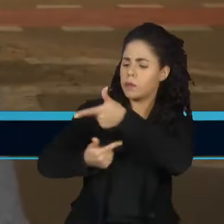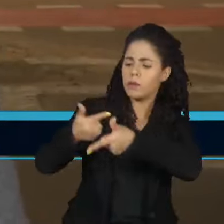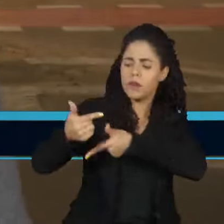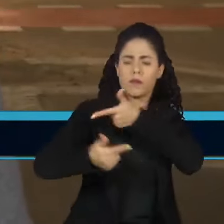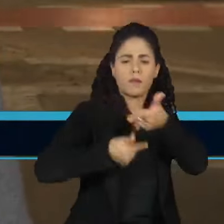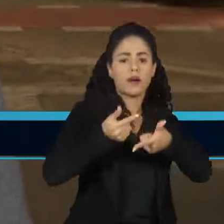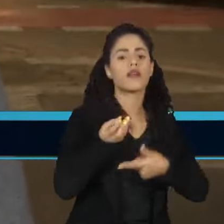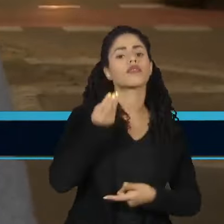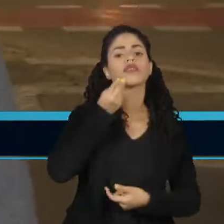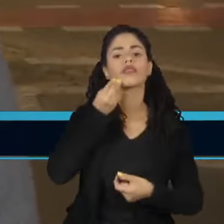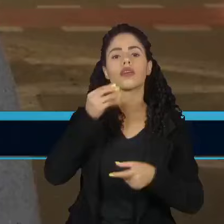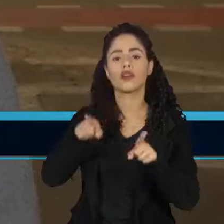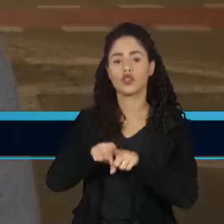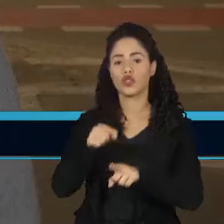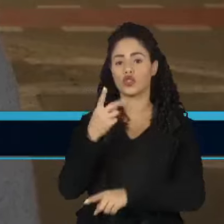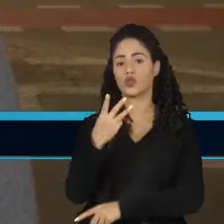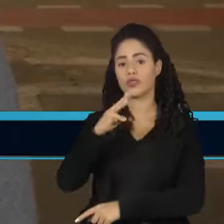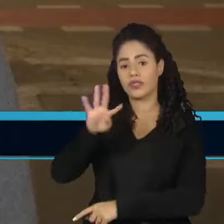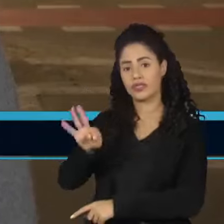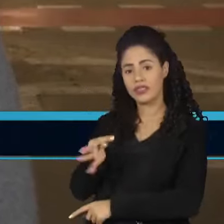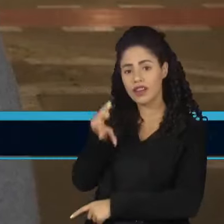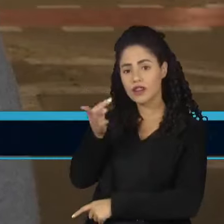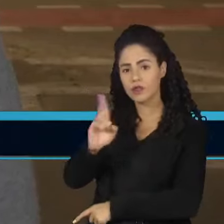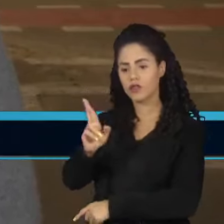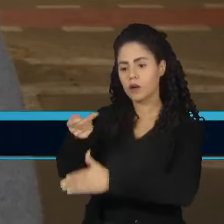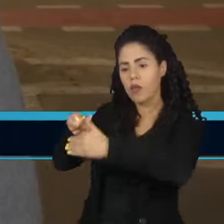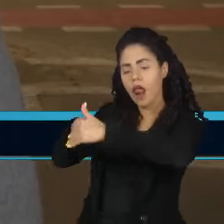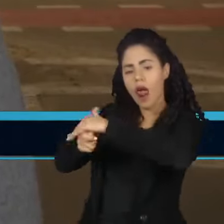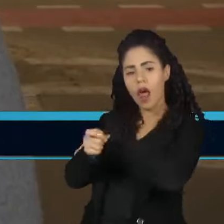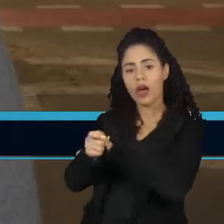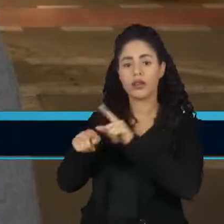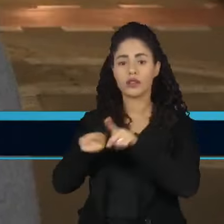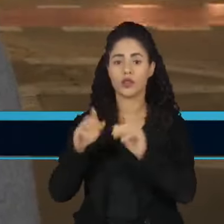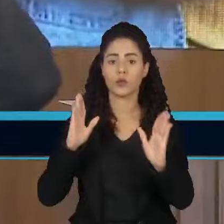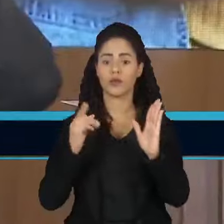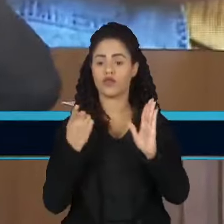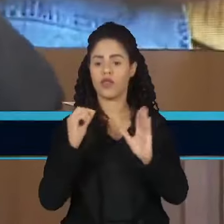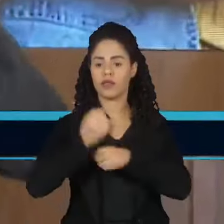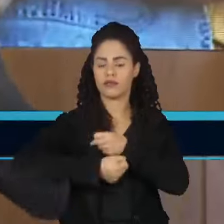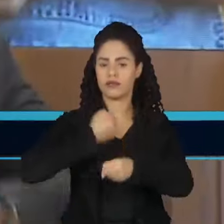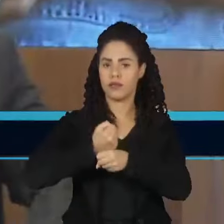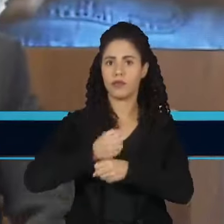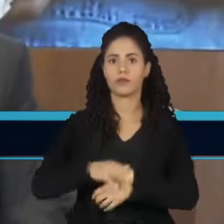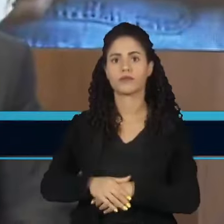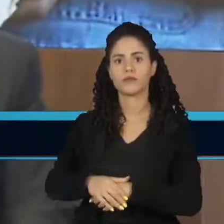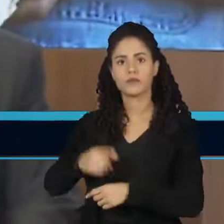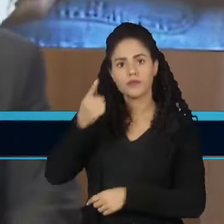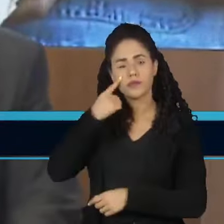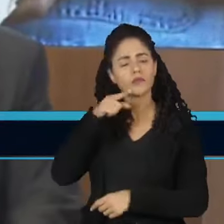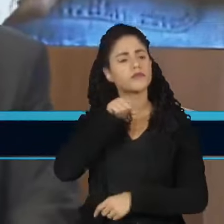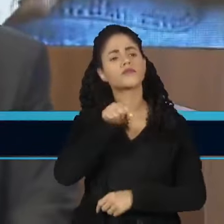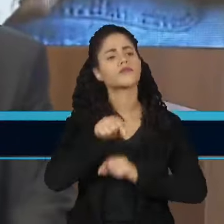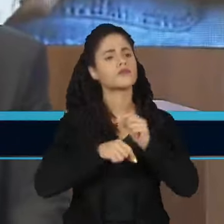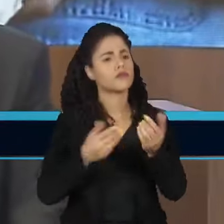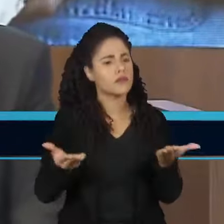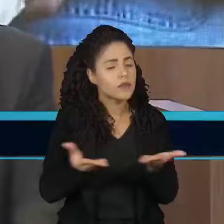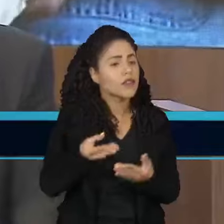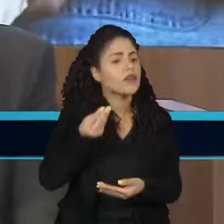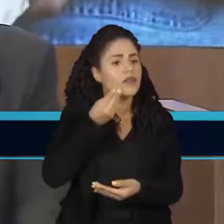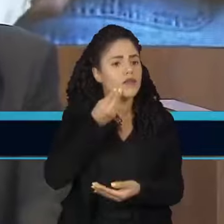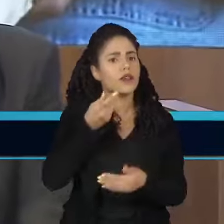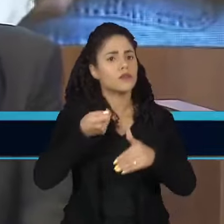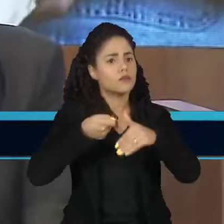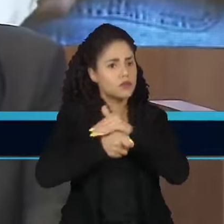projeção de R trilhões deais em investimentos em 10 anos compra governamental é um instrumento de